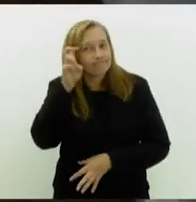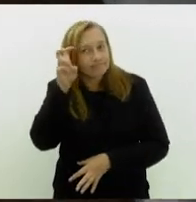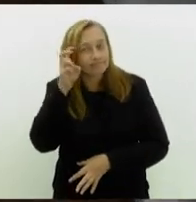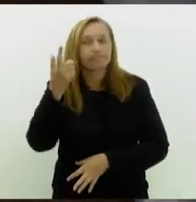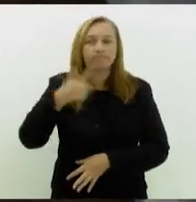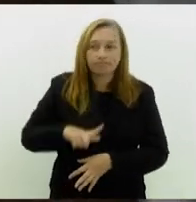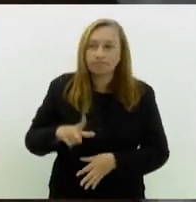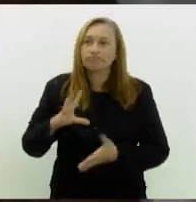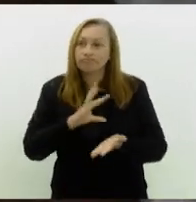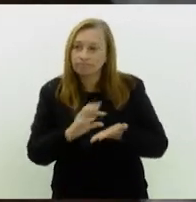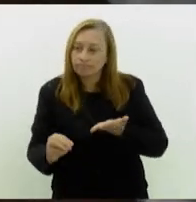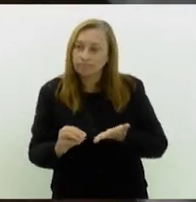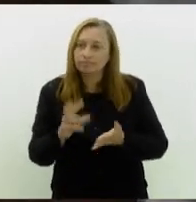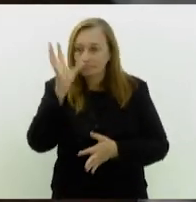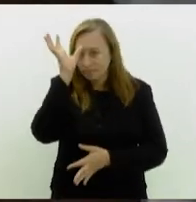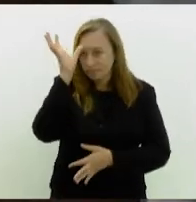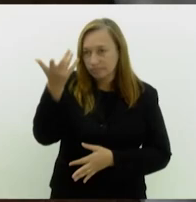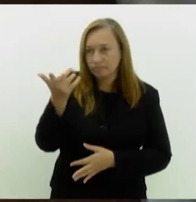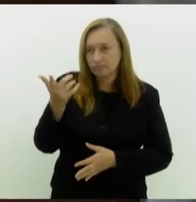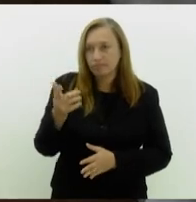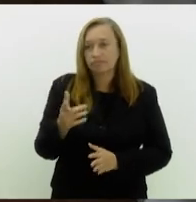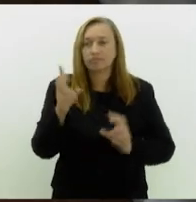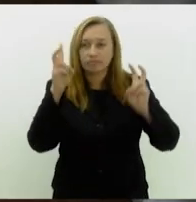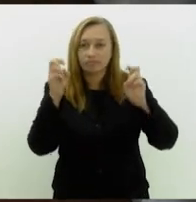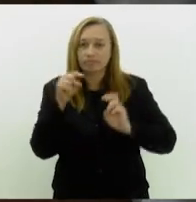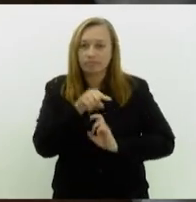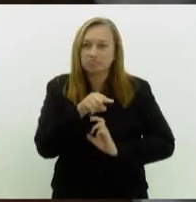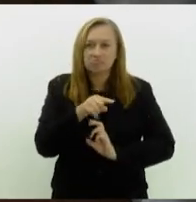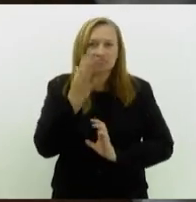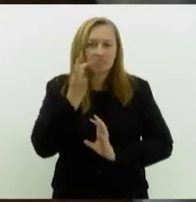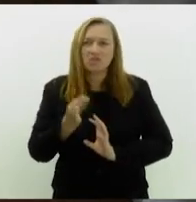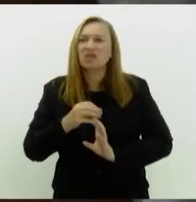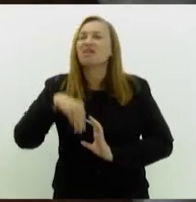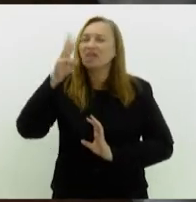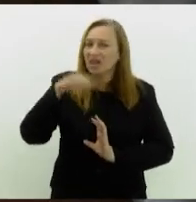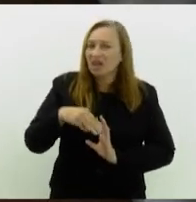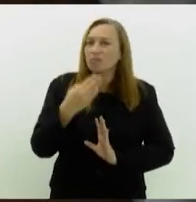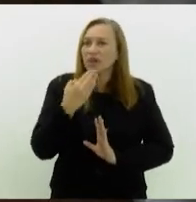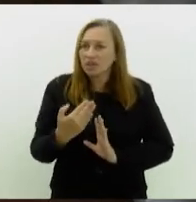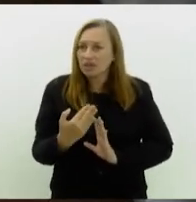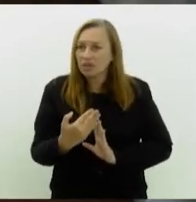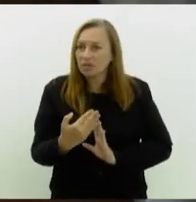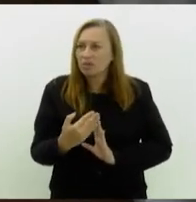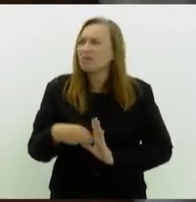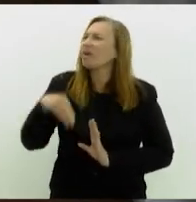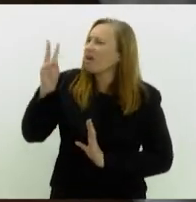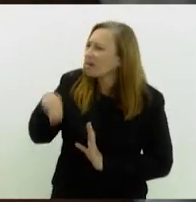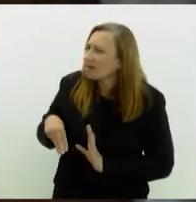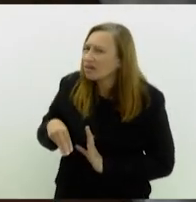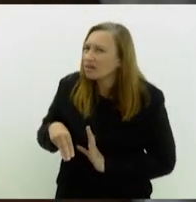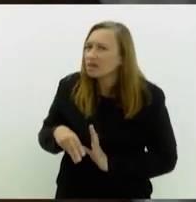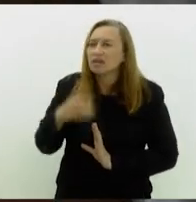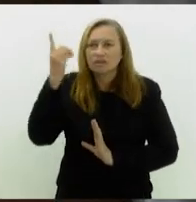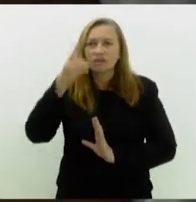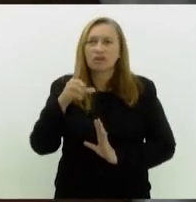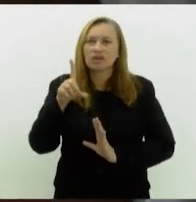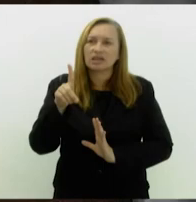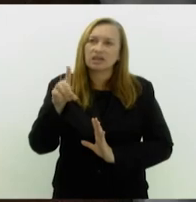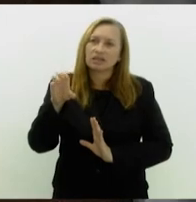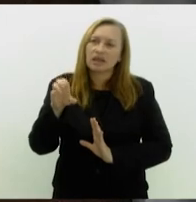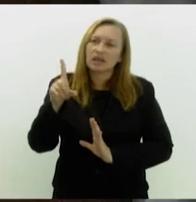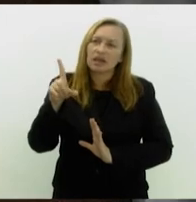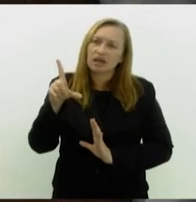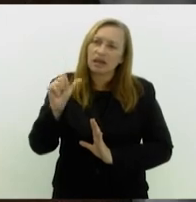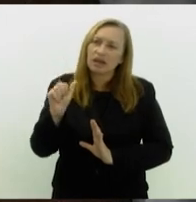novamente a gente nessa semana resolve Esse embrolho eu não sei nem quem é o autor do requerimento mas há um requerimento quem é É o deputado delaroli o autor do